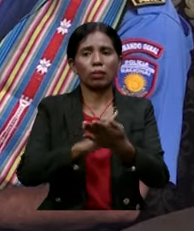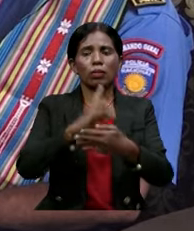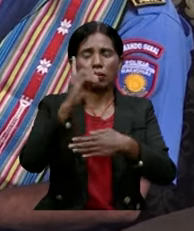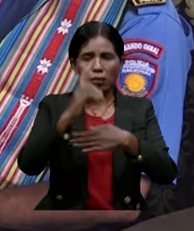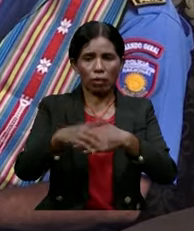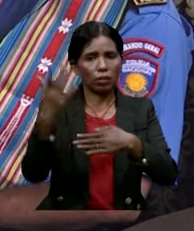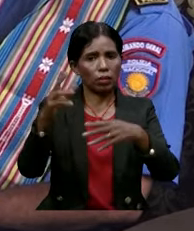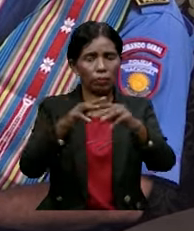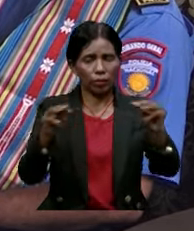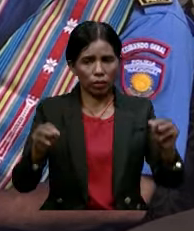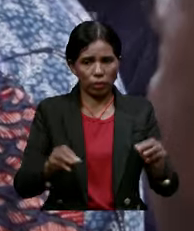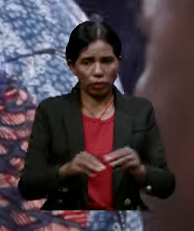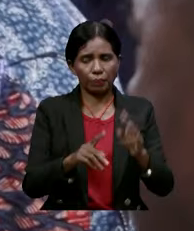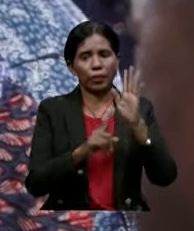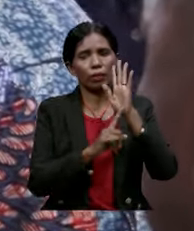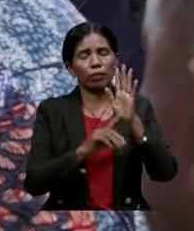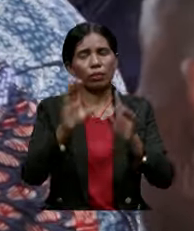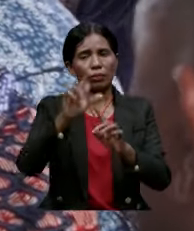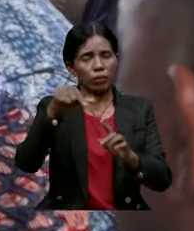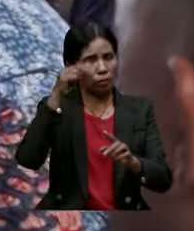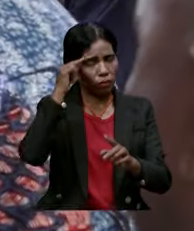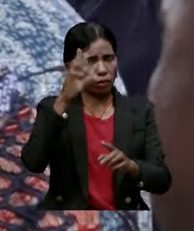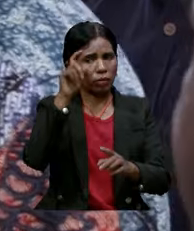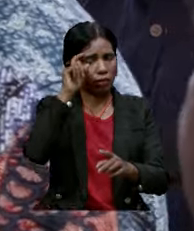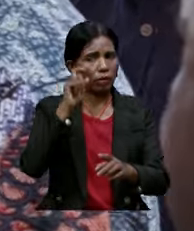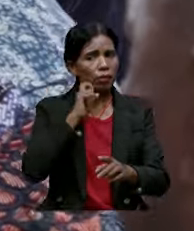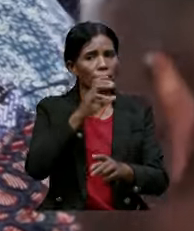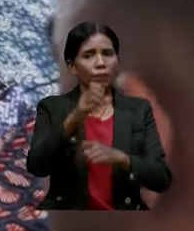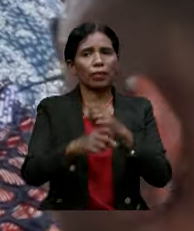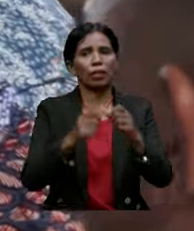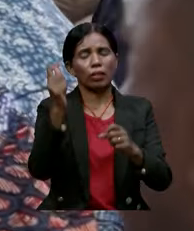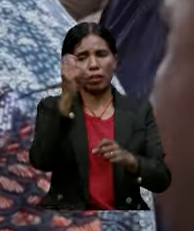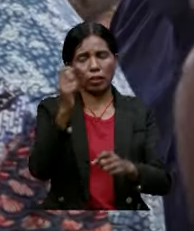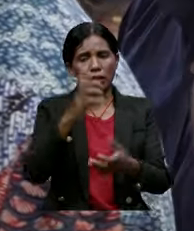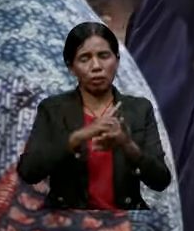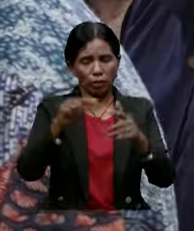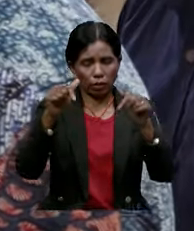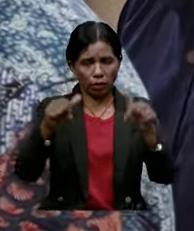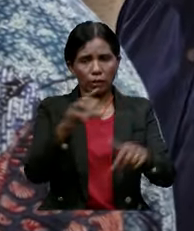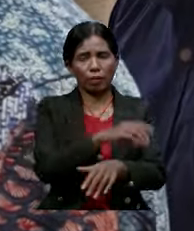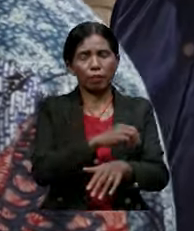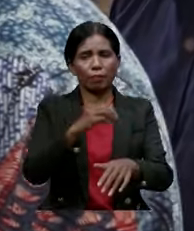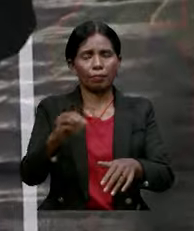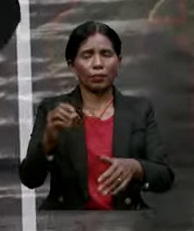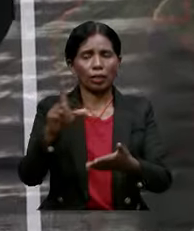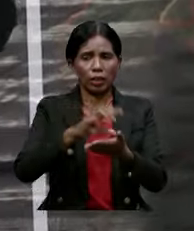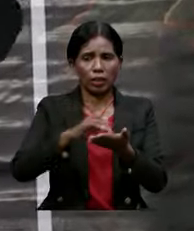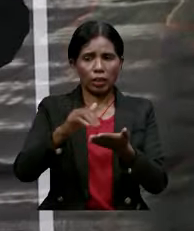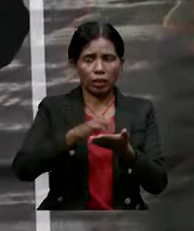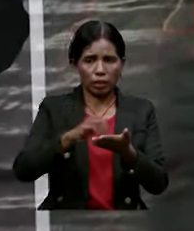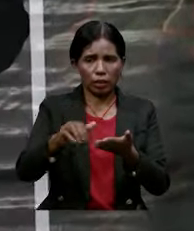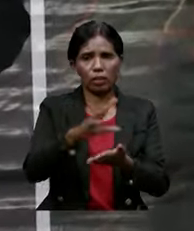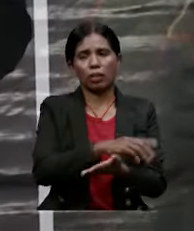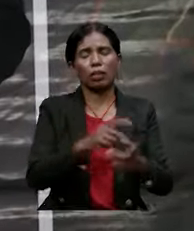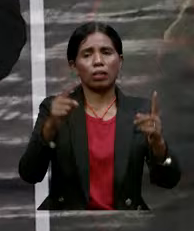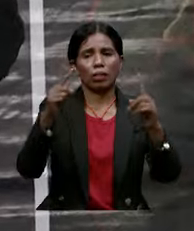município. Lia hirak ne atau si sefi governo kai relasanan na Guzmão e a terça semana ne e lançamento licença ba prospeção